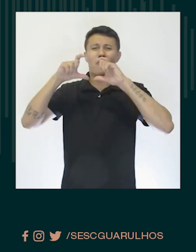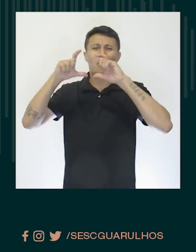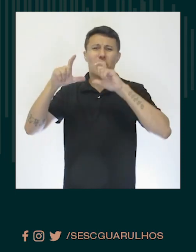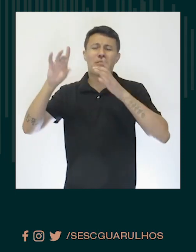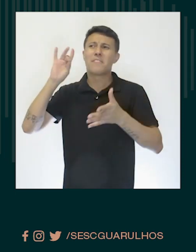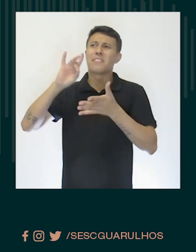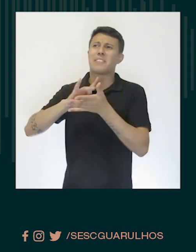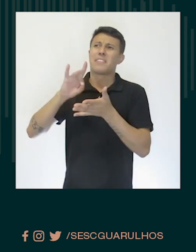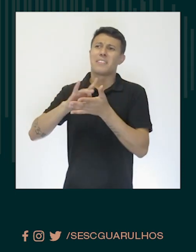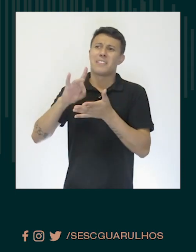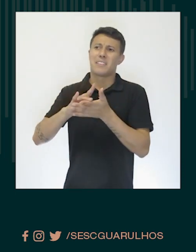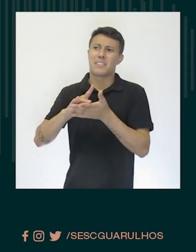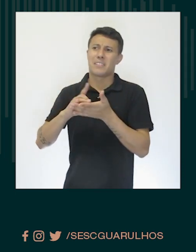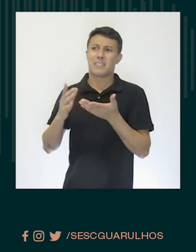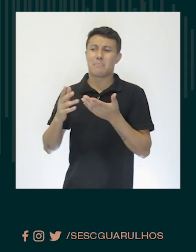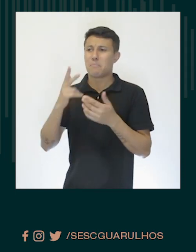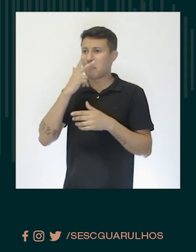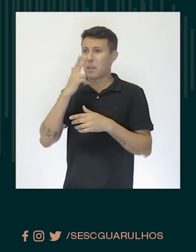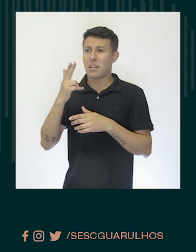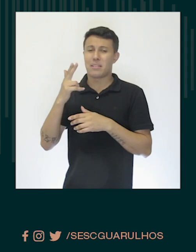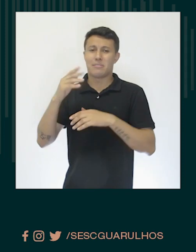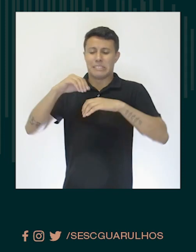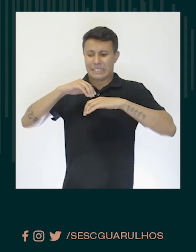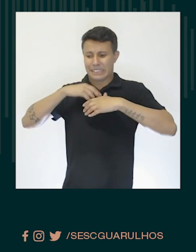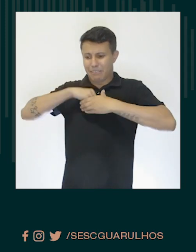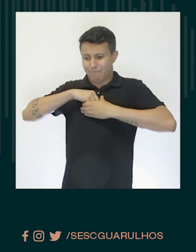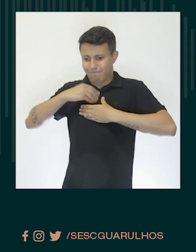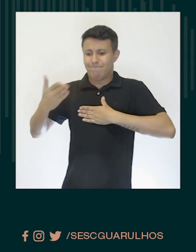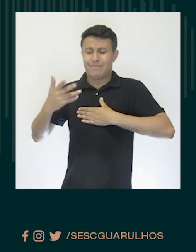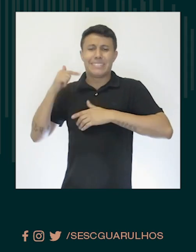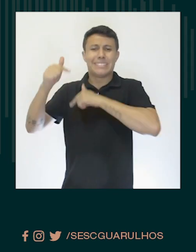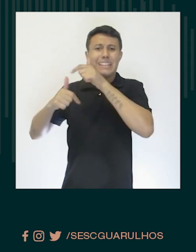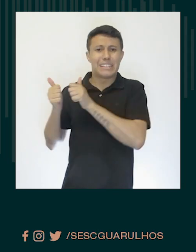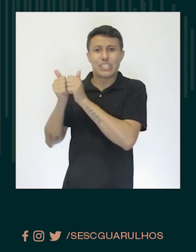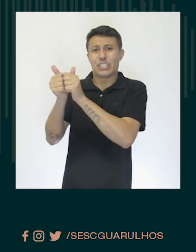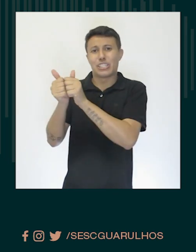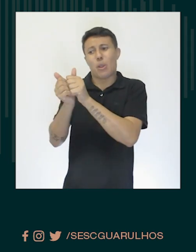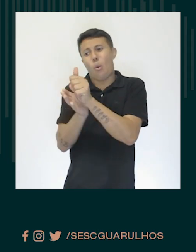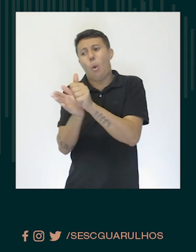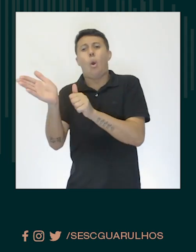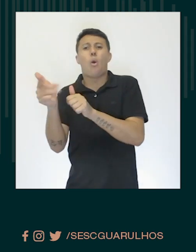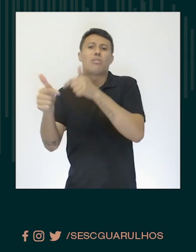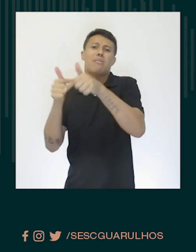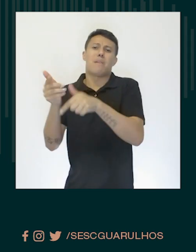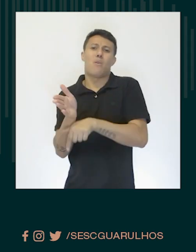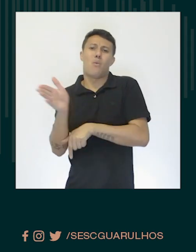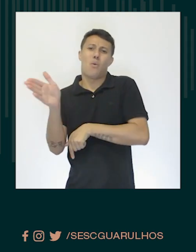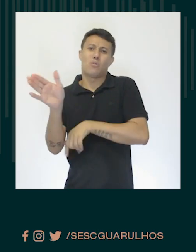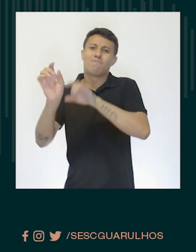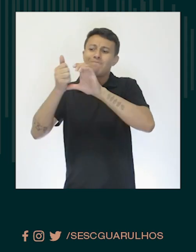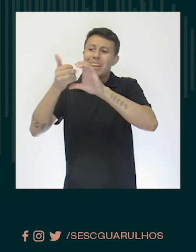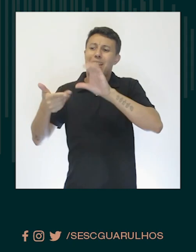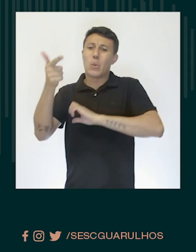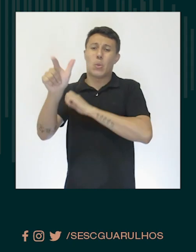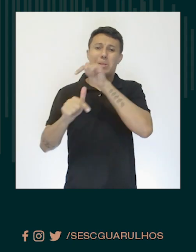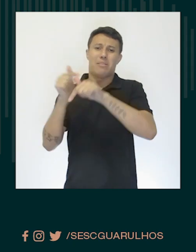dentro da fotografia, ela não sai da gente, né? Então eu acabo trabalhando de uma outra forma, em um outro espectro, o